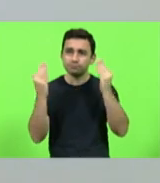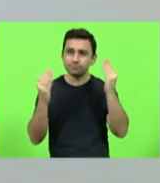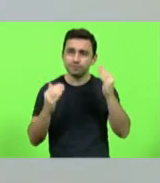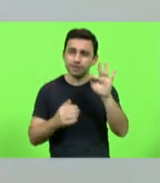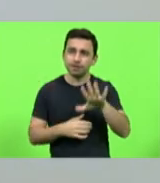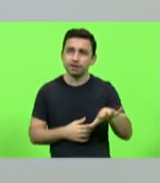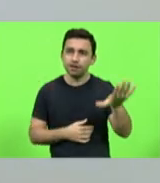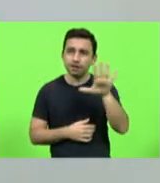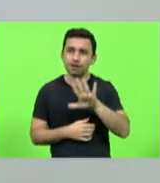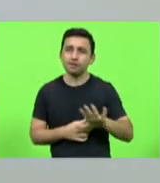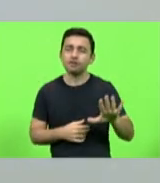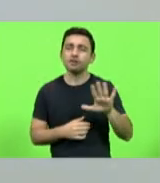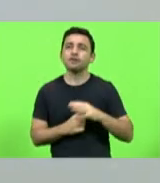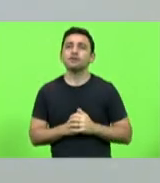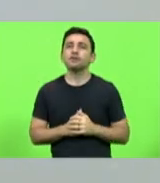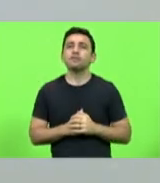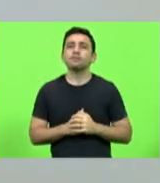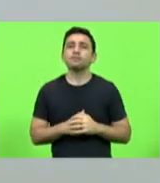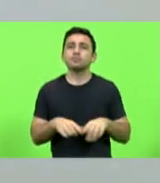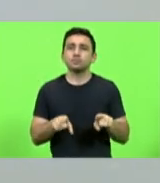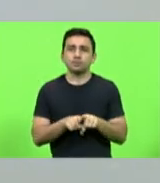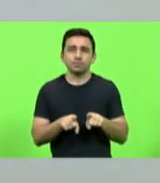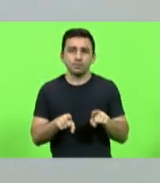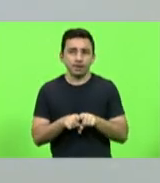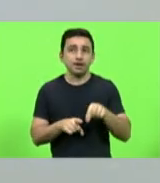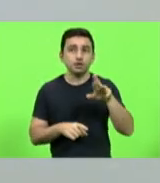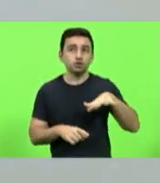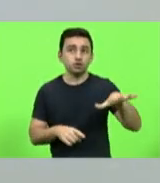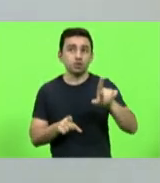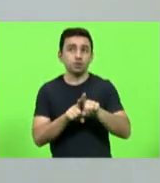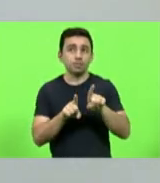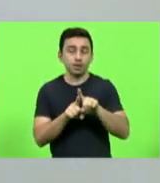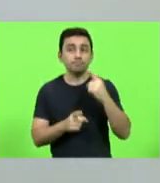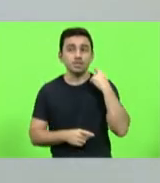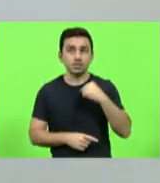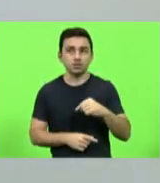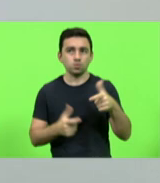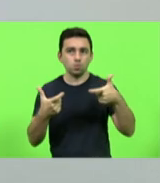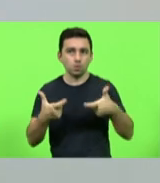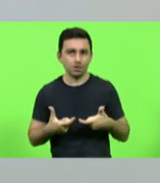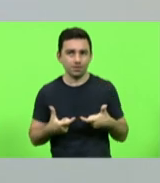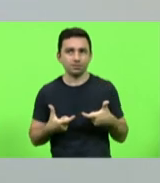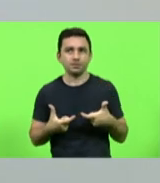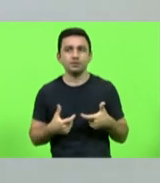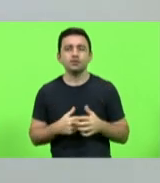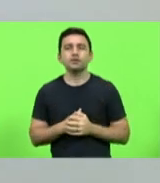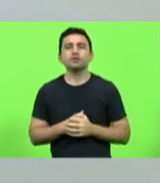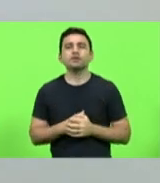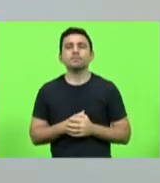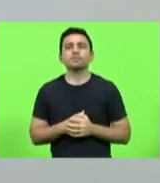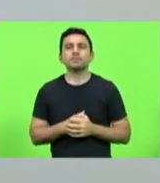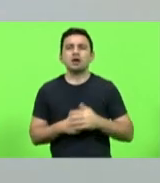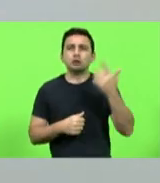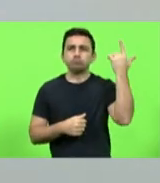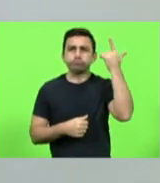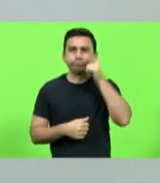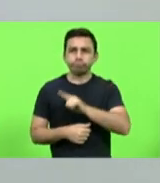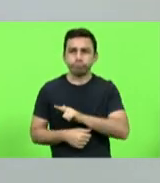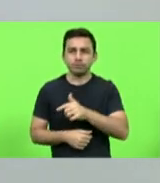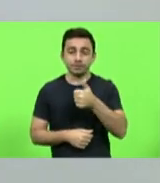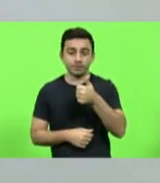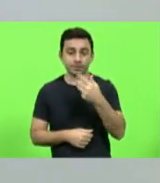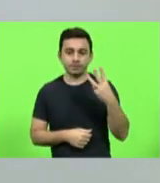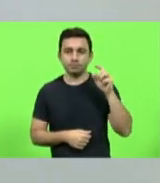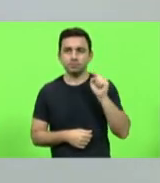hoje no Conselho Regional de Psicologia de Minas Gerais, e dizer a conquista da